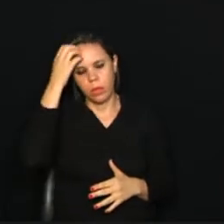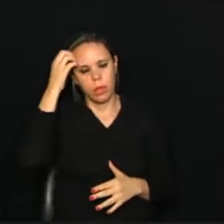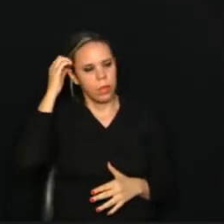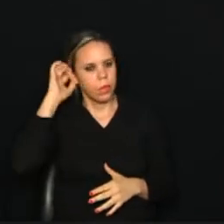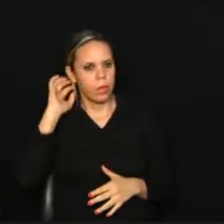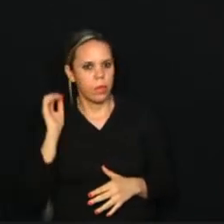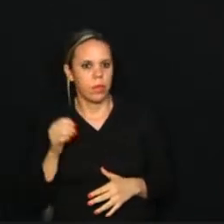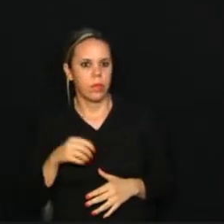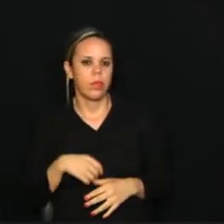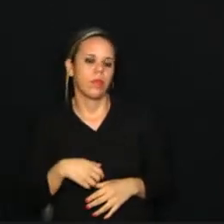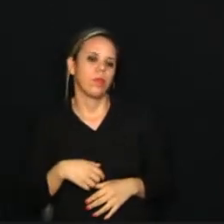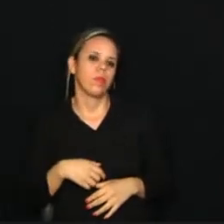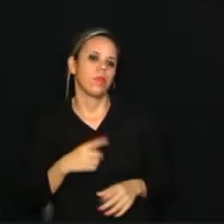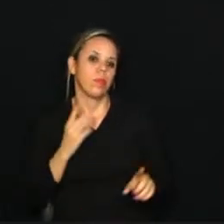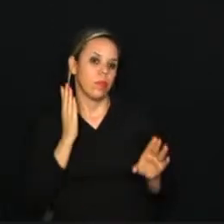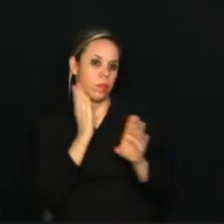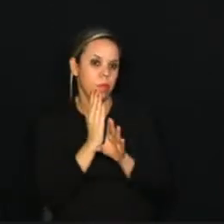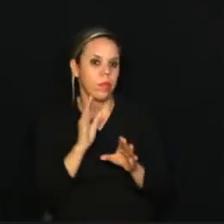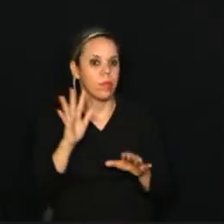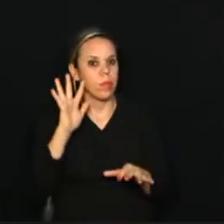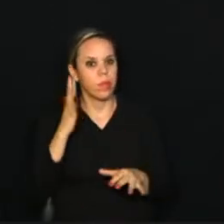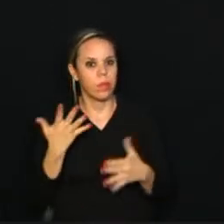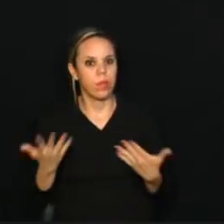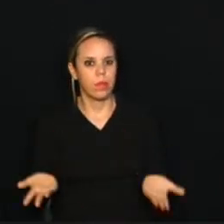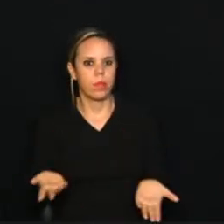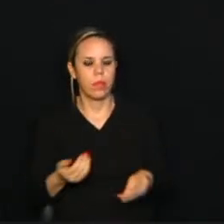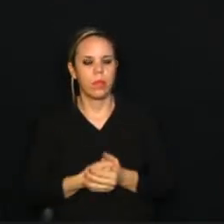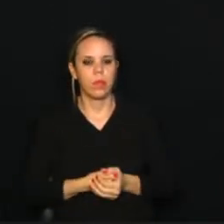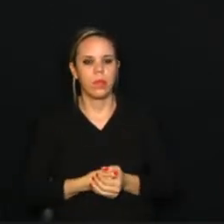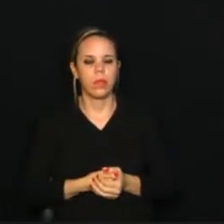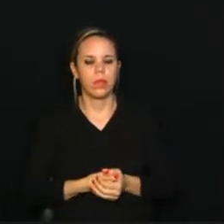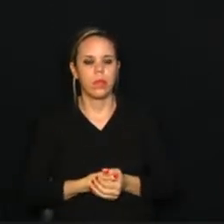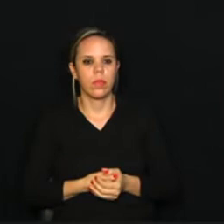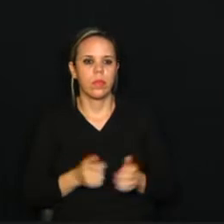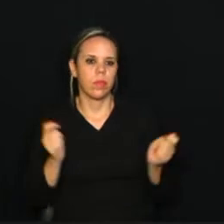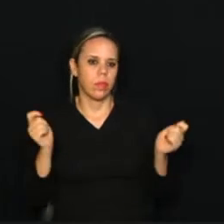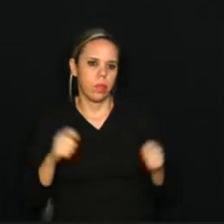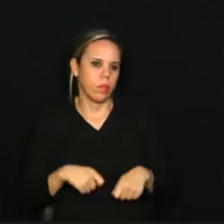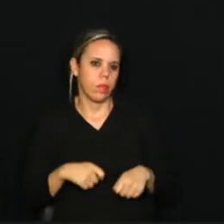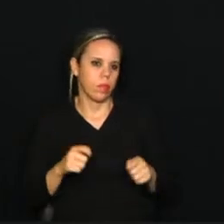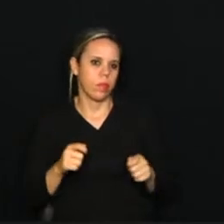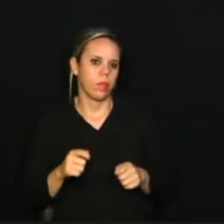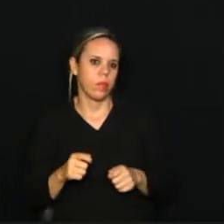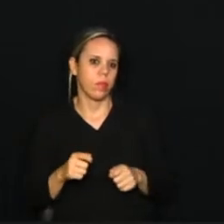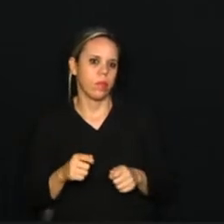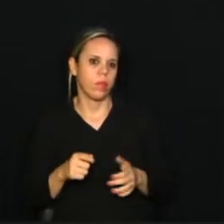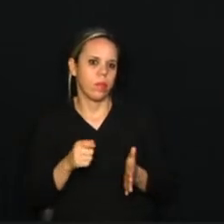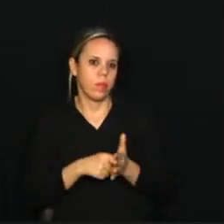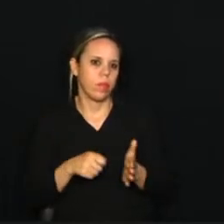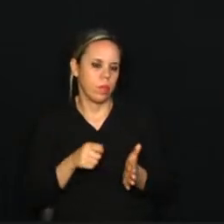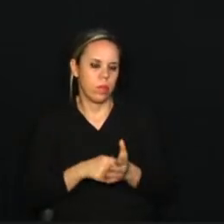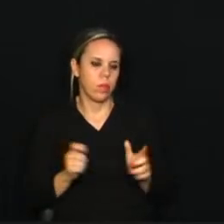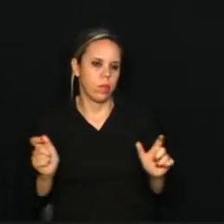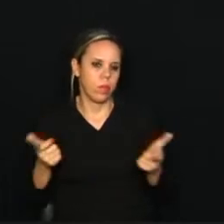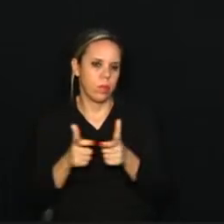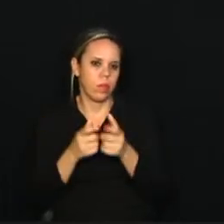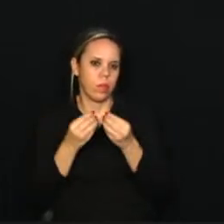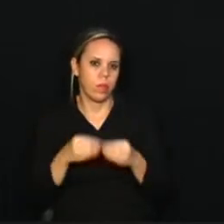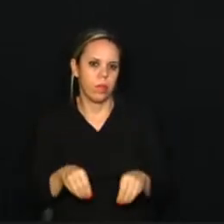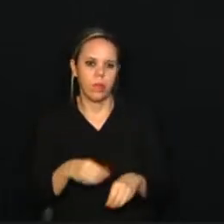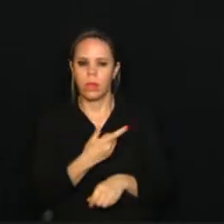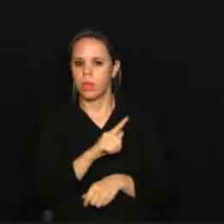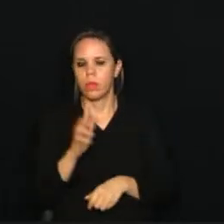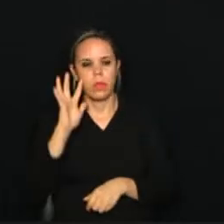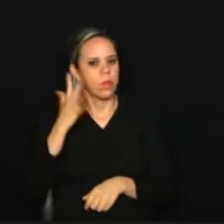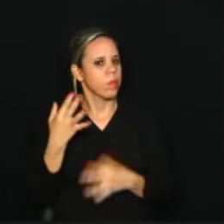intermediária encontrada foi uma solução a possível para a mitigação de danos, não é? Não existe